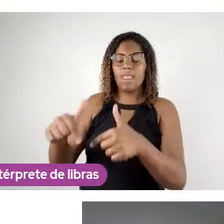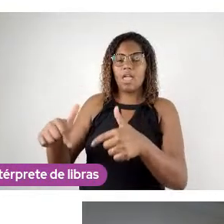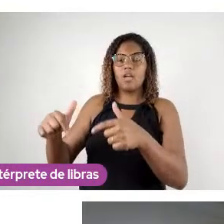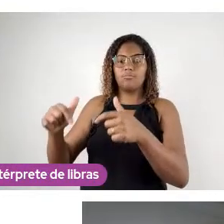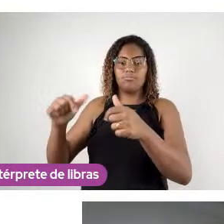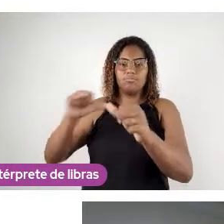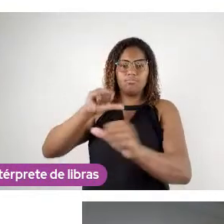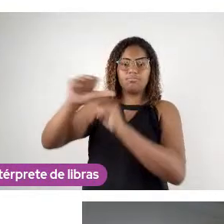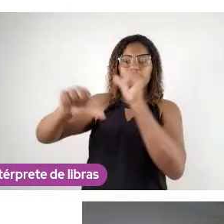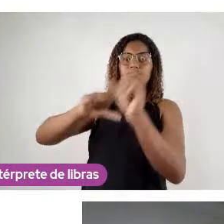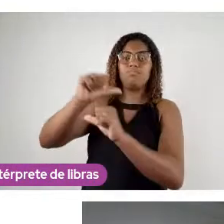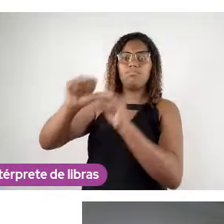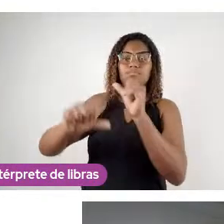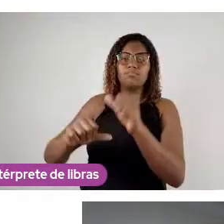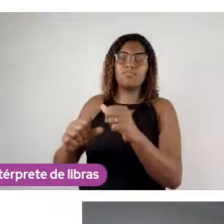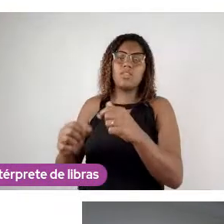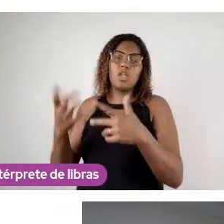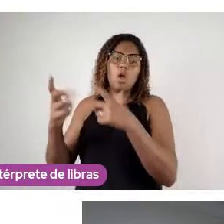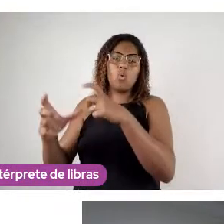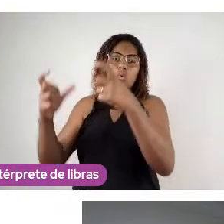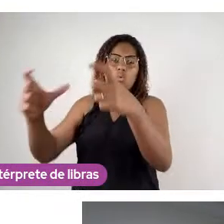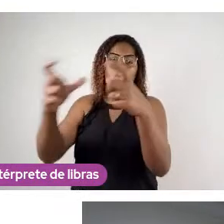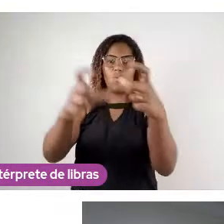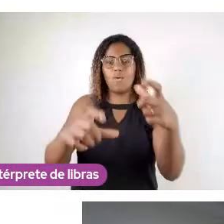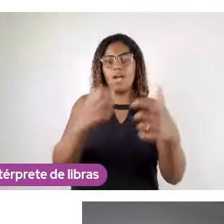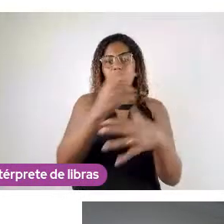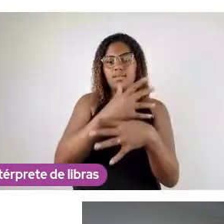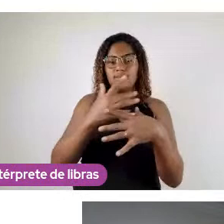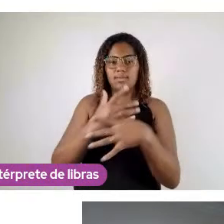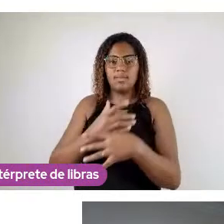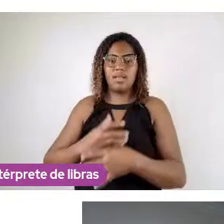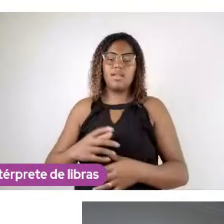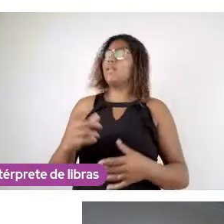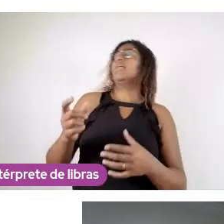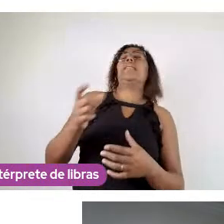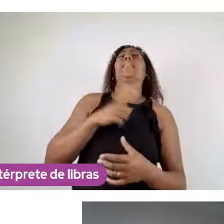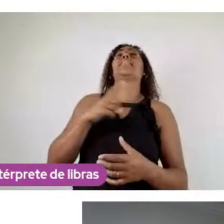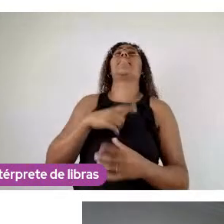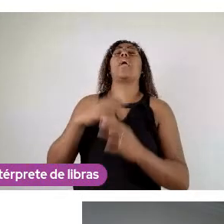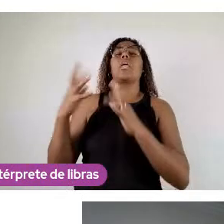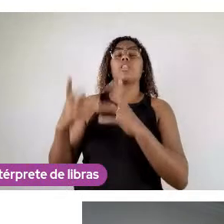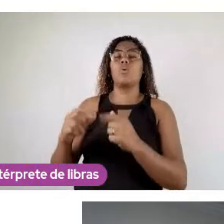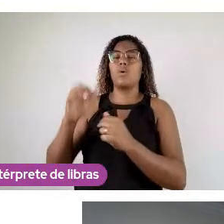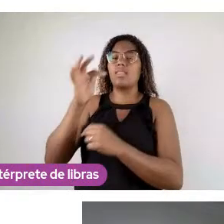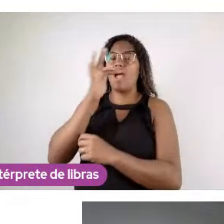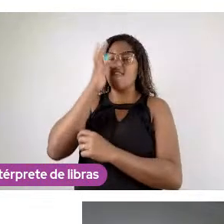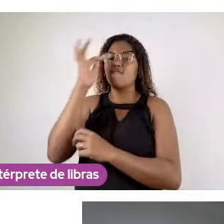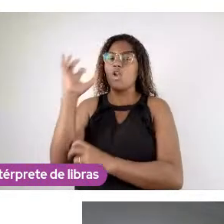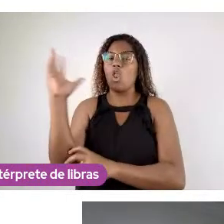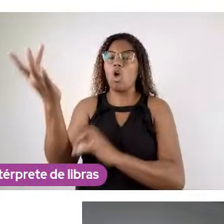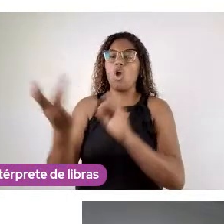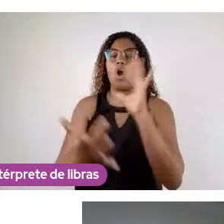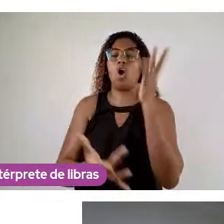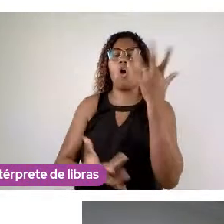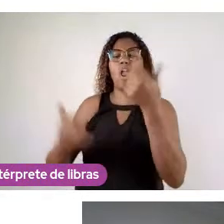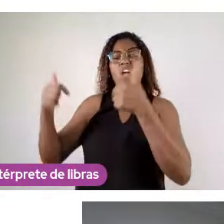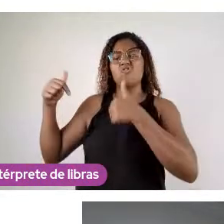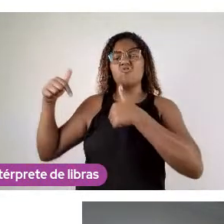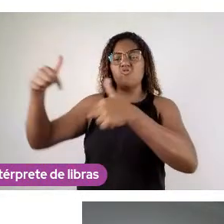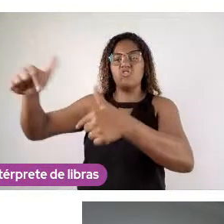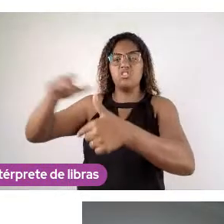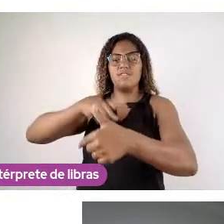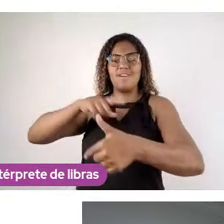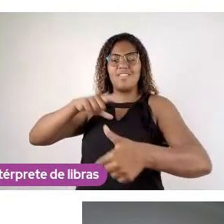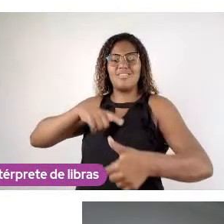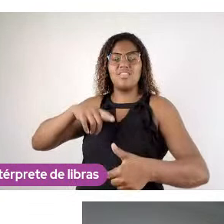em alguns pontos da cidade, sim. Então, a gente tem toda essa parte da flora, que é bem ativa, tem um servidor que